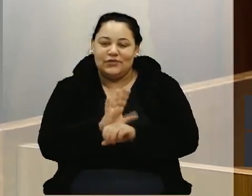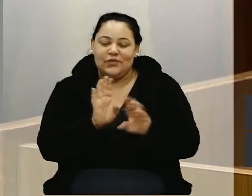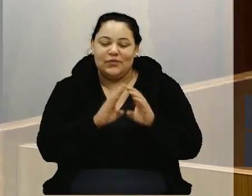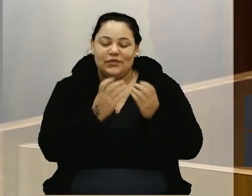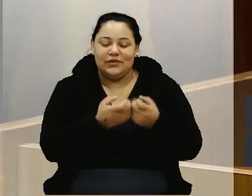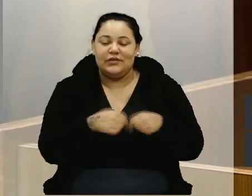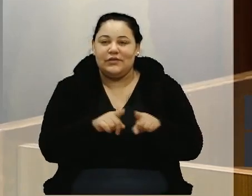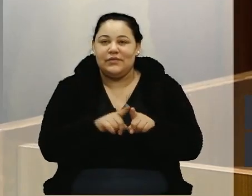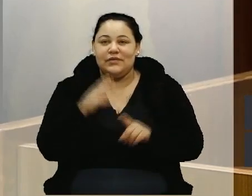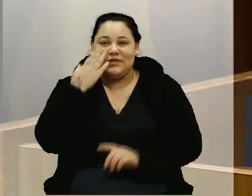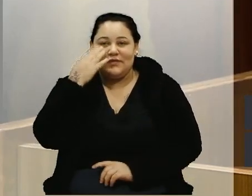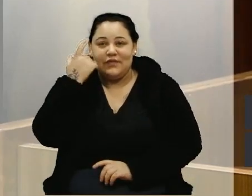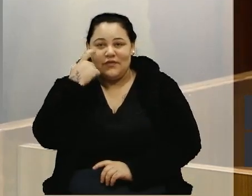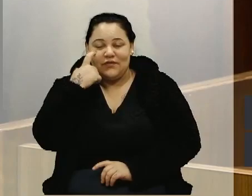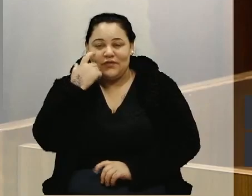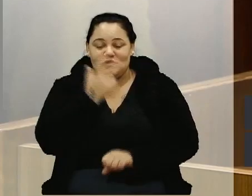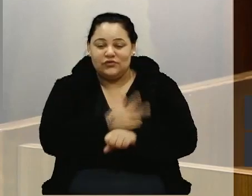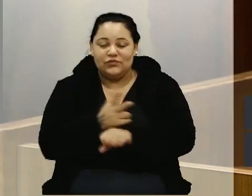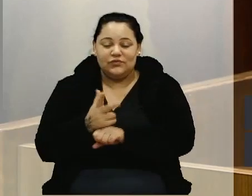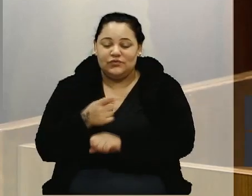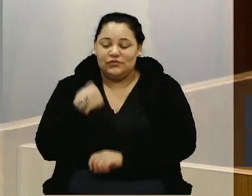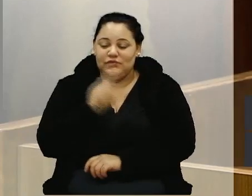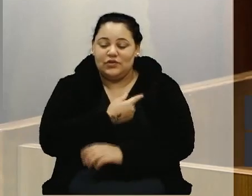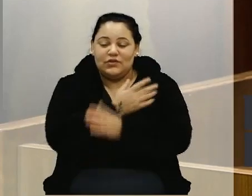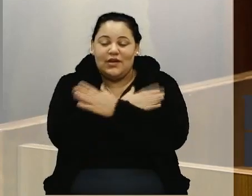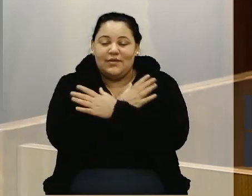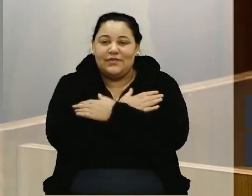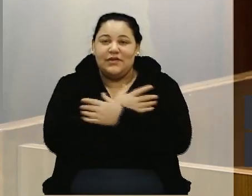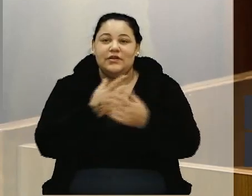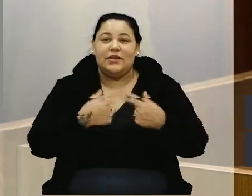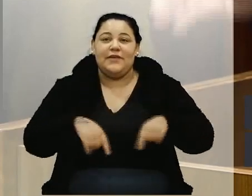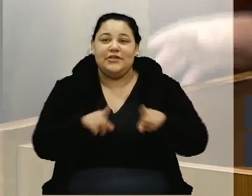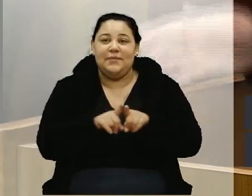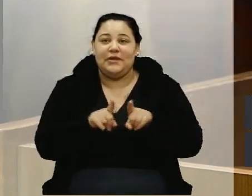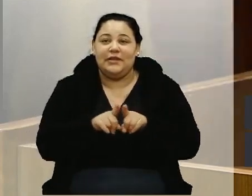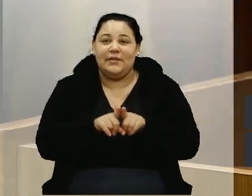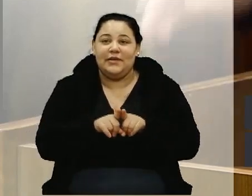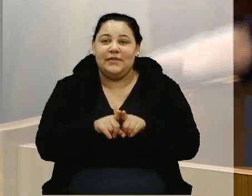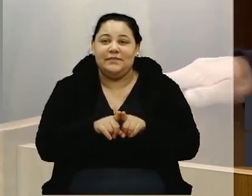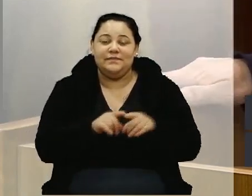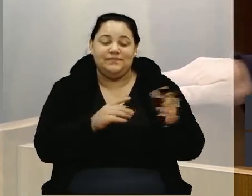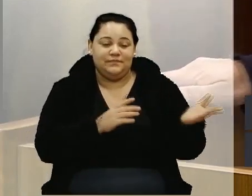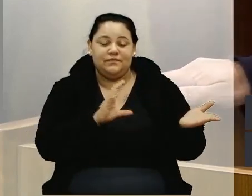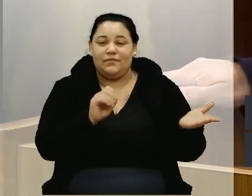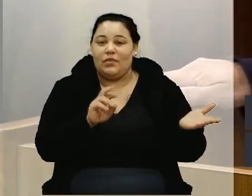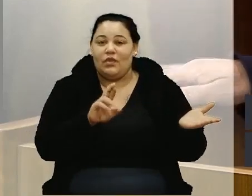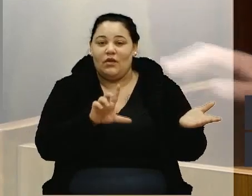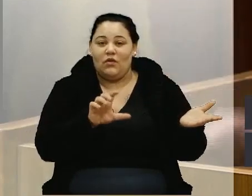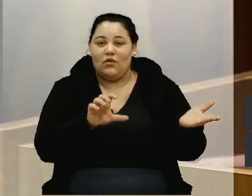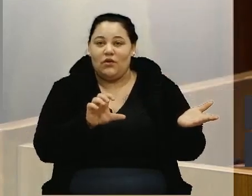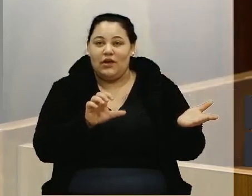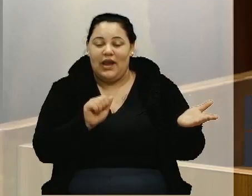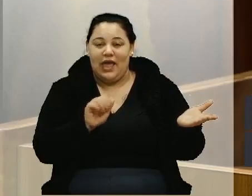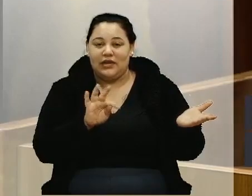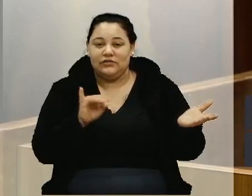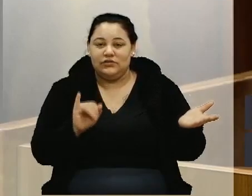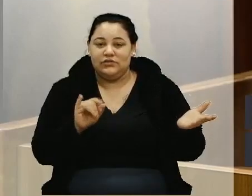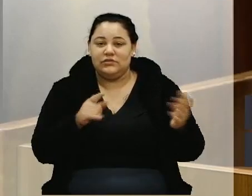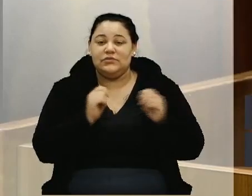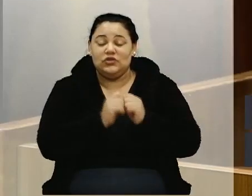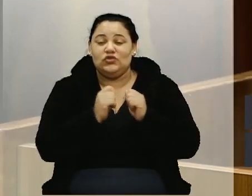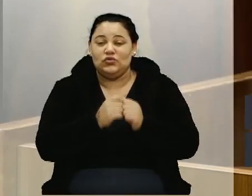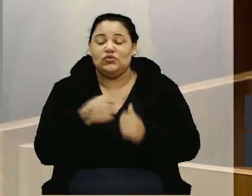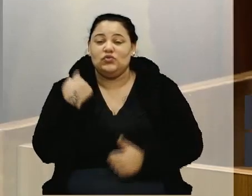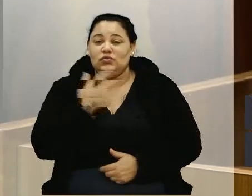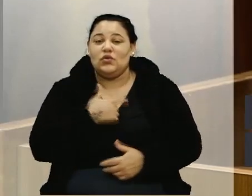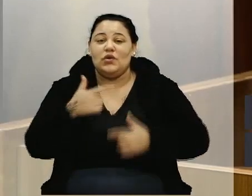aqui, o nosso abraço também para o Corlate, né, que é o pai da nossa amiga aqui, Romualdo Corlate, que junto com nós também